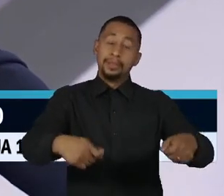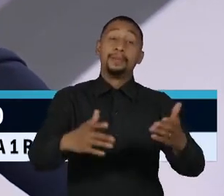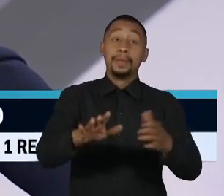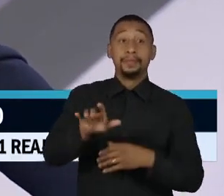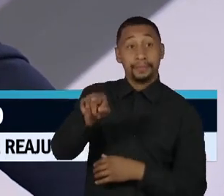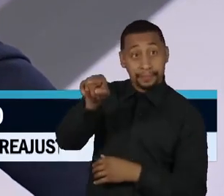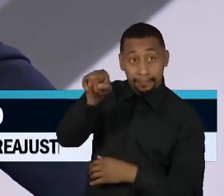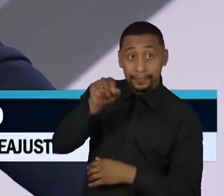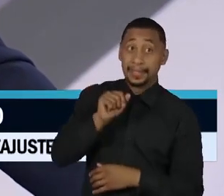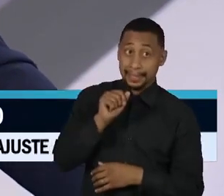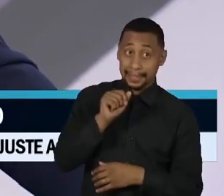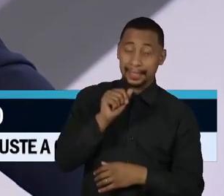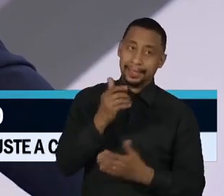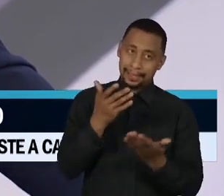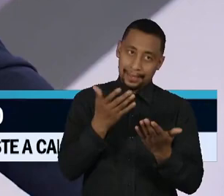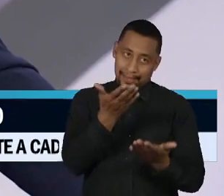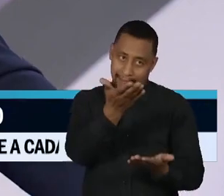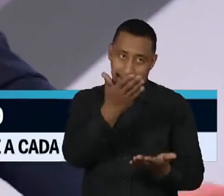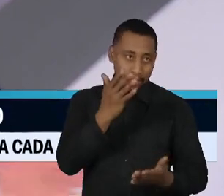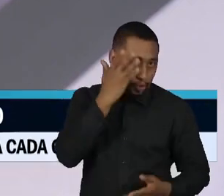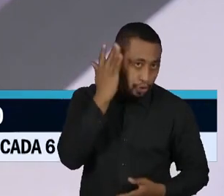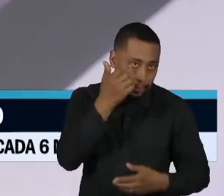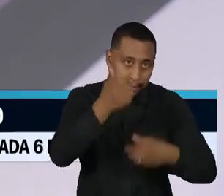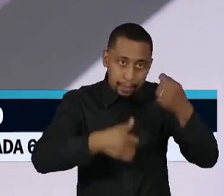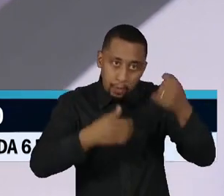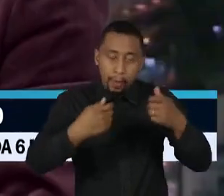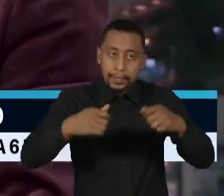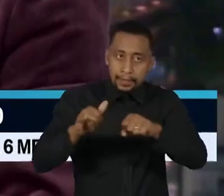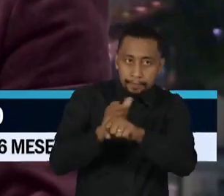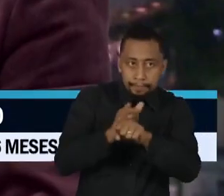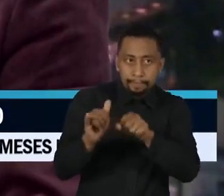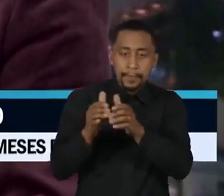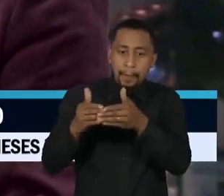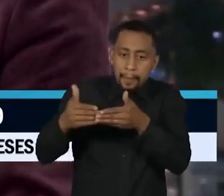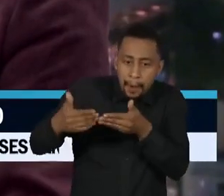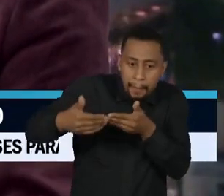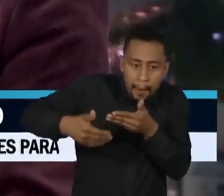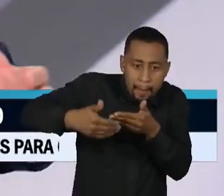falou, planejamento, longo prazo. Quer dizer, no curto prazo,